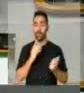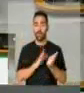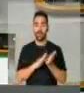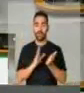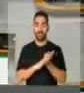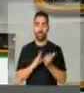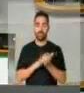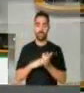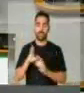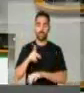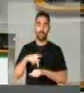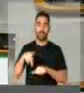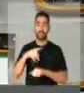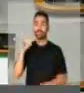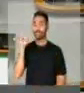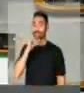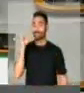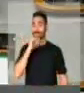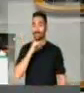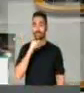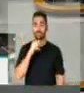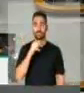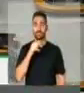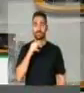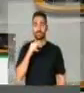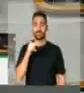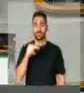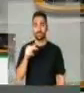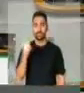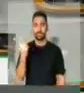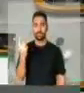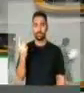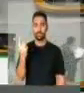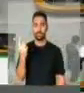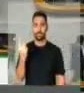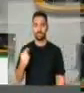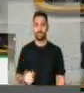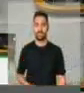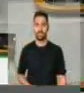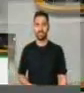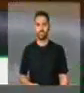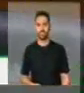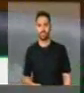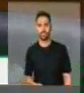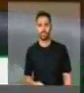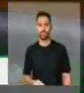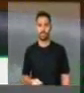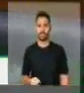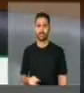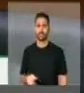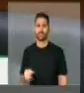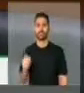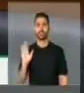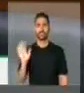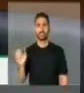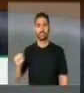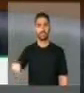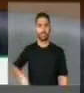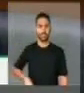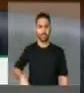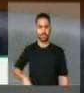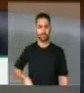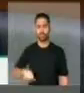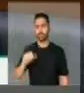Italiana, completa 71 anos. E tivemos o prazer de receber na casa o embaixador Antônio